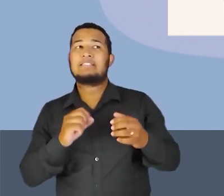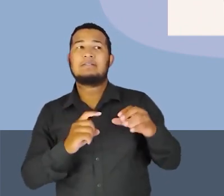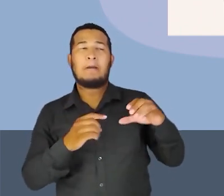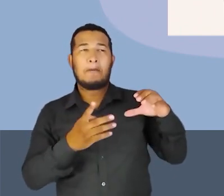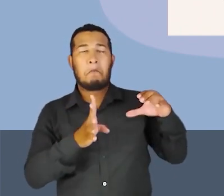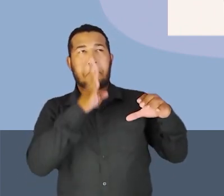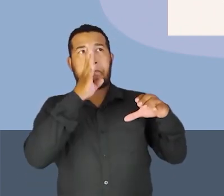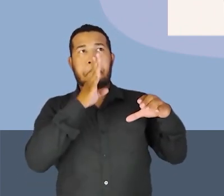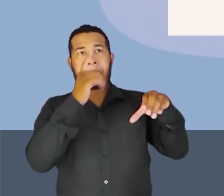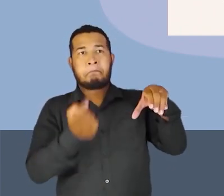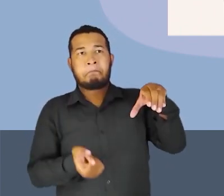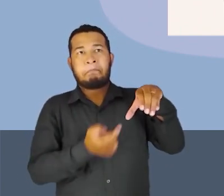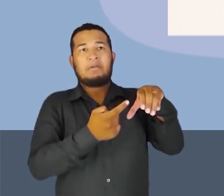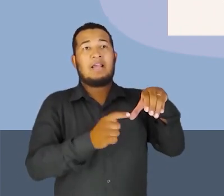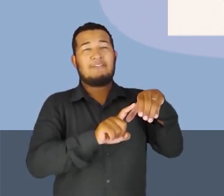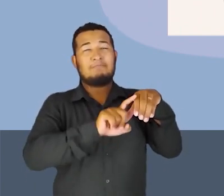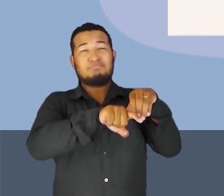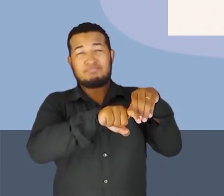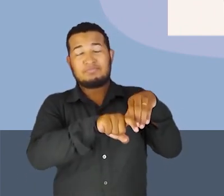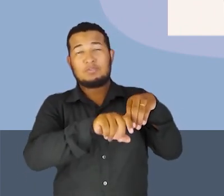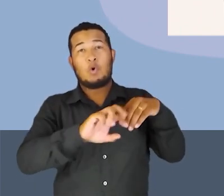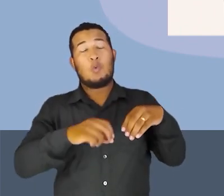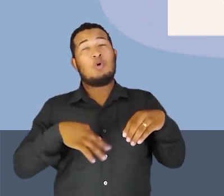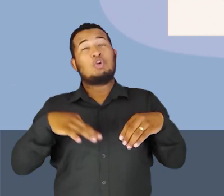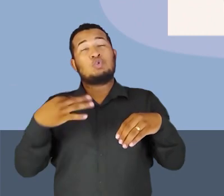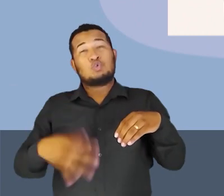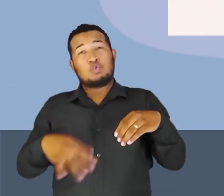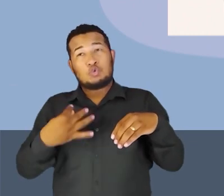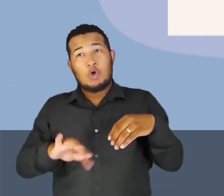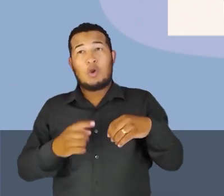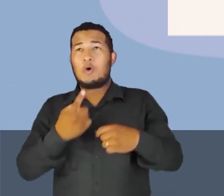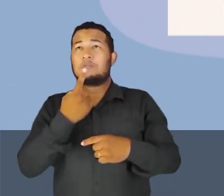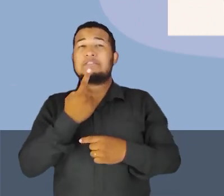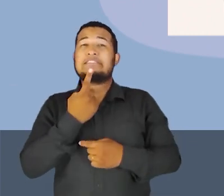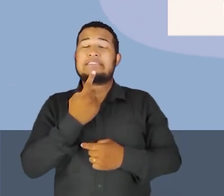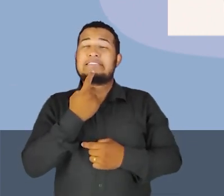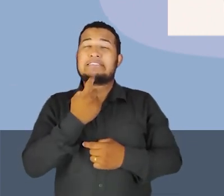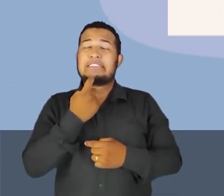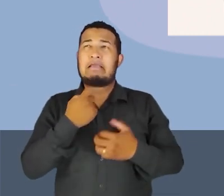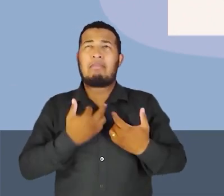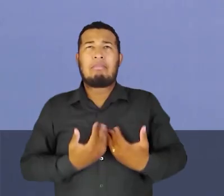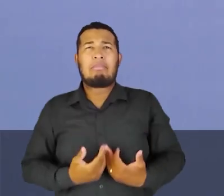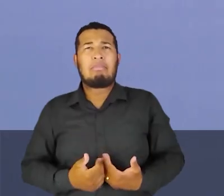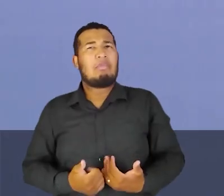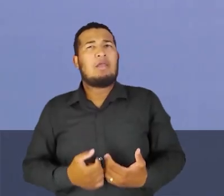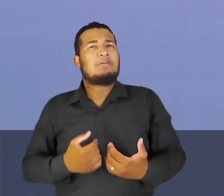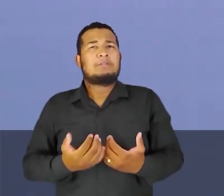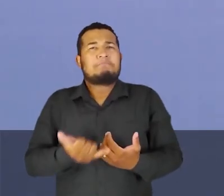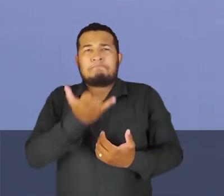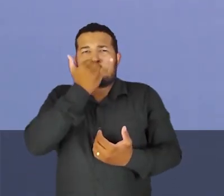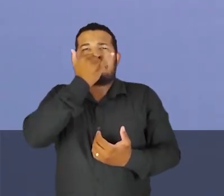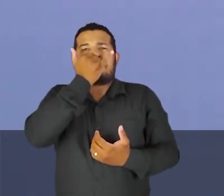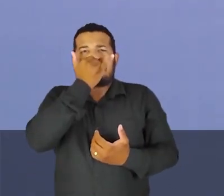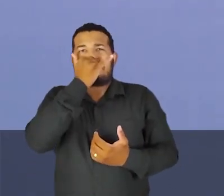colocado. Pode causar cólicas ou sangramentos irregulares. Ok? Então, volta para cá. Esse método, como eu disse, ele